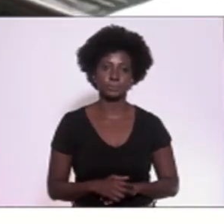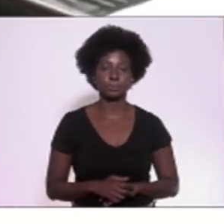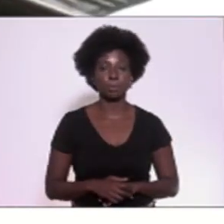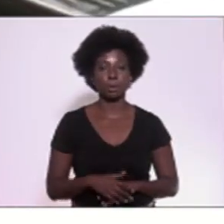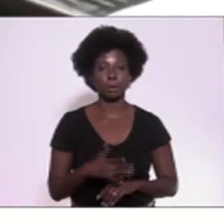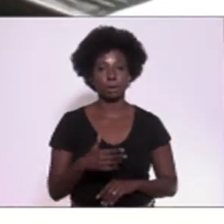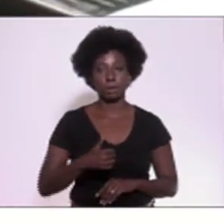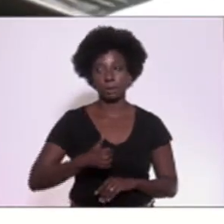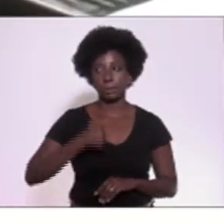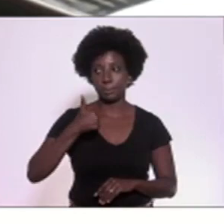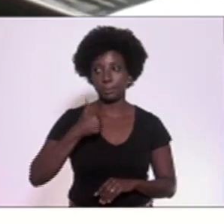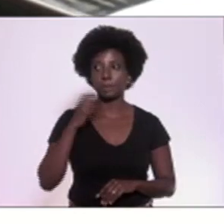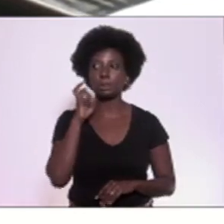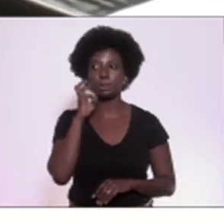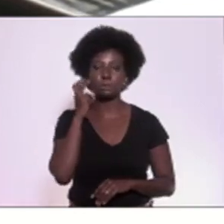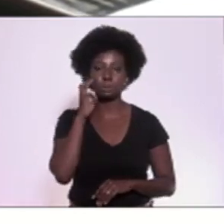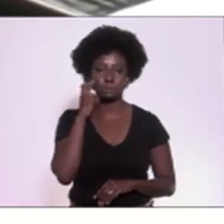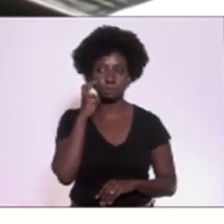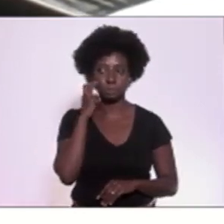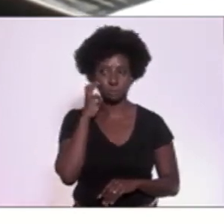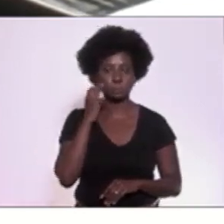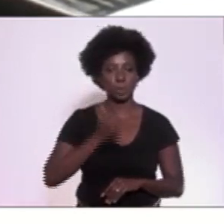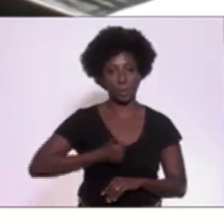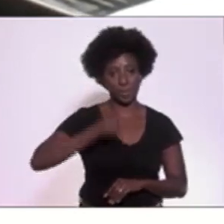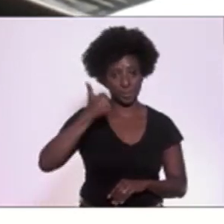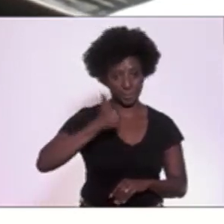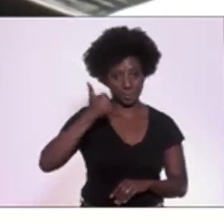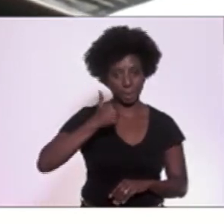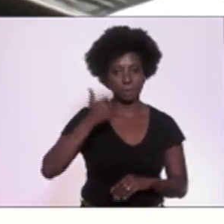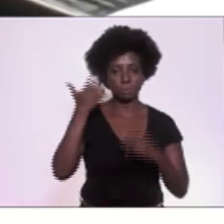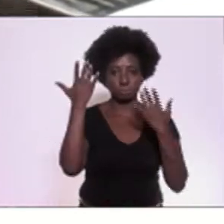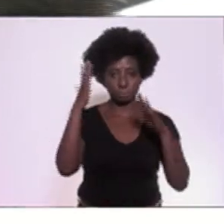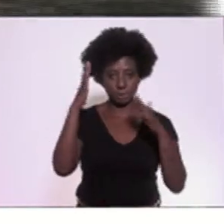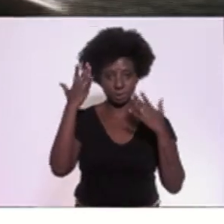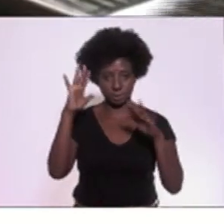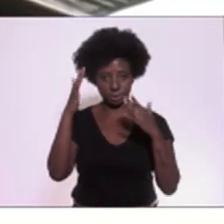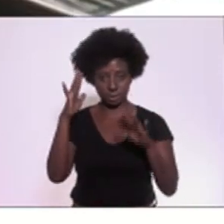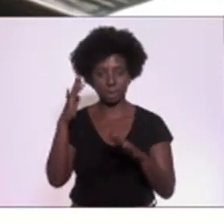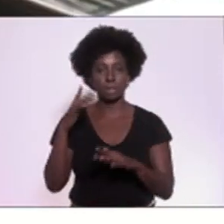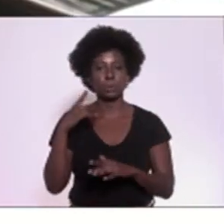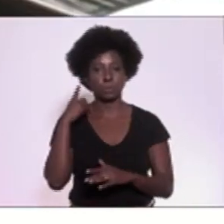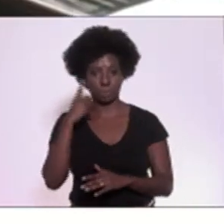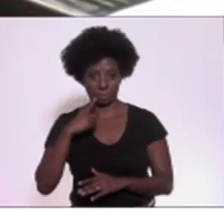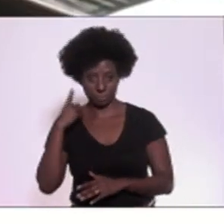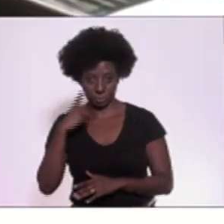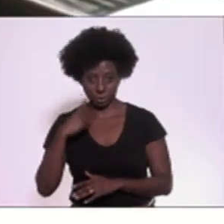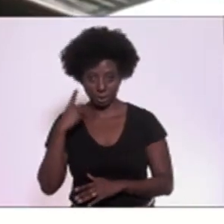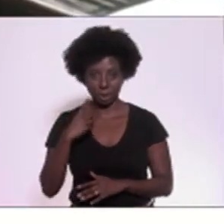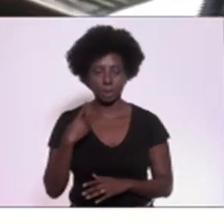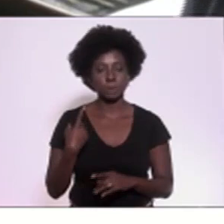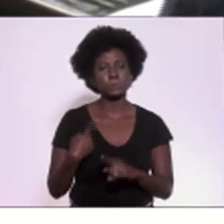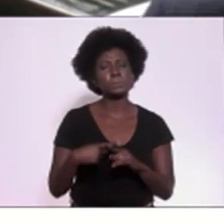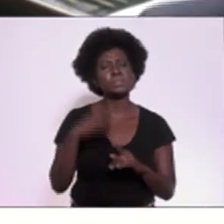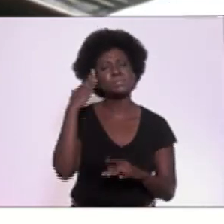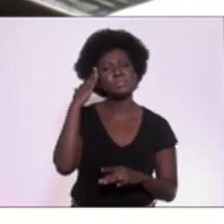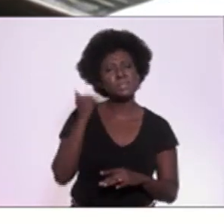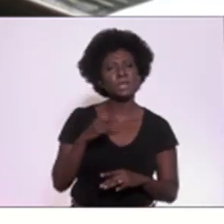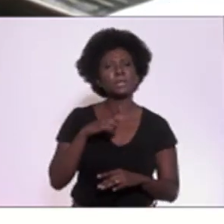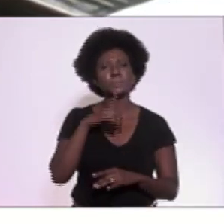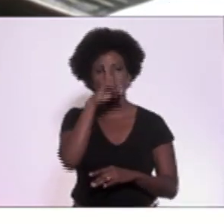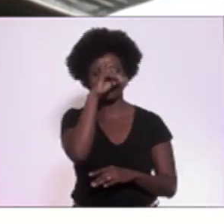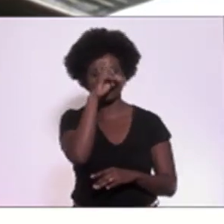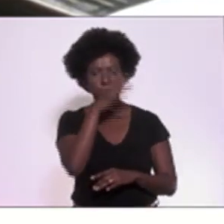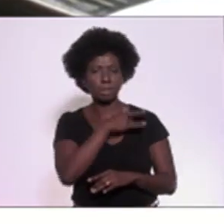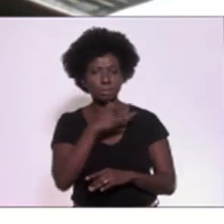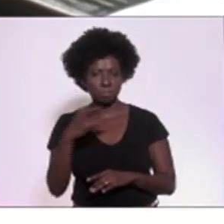lugar, também parabenizar o deputado Coronel Salema pela preocupação com o quadro da saúde pública em São Gonçalo. Mas me